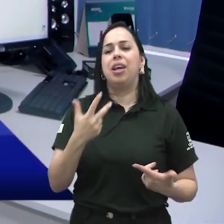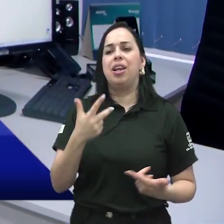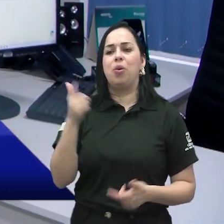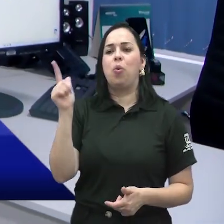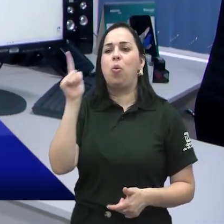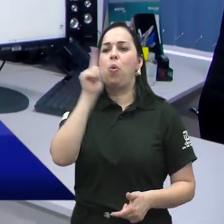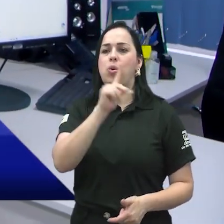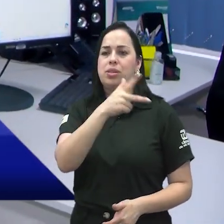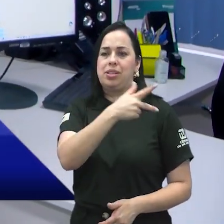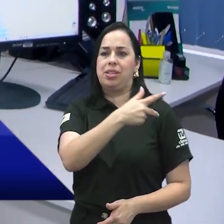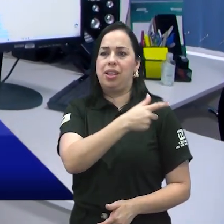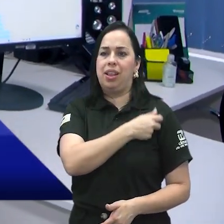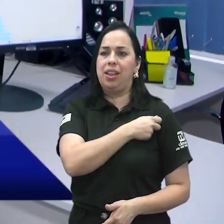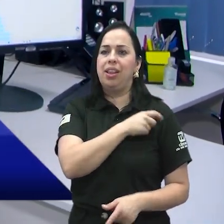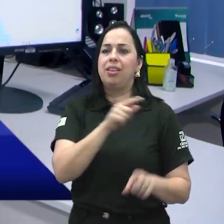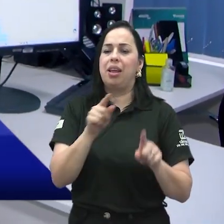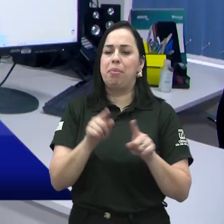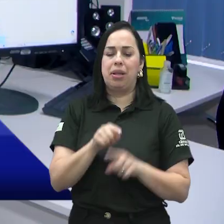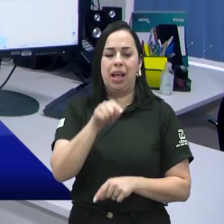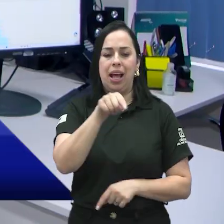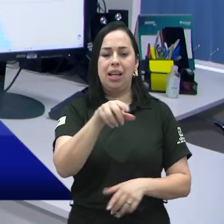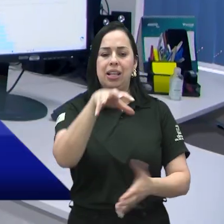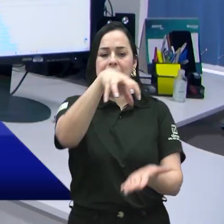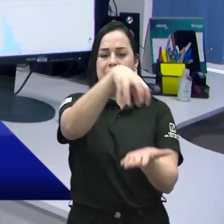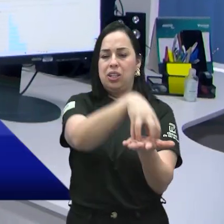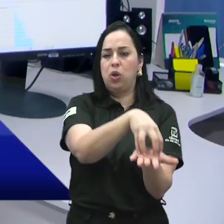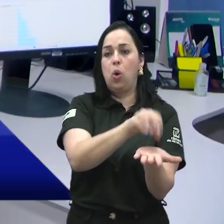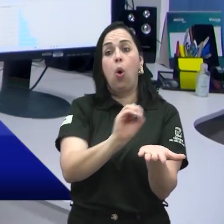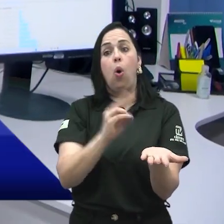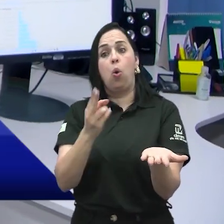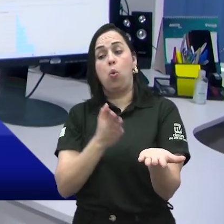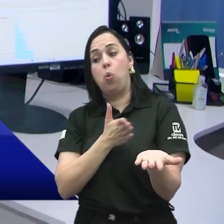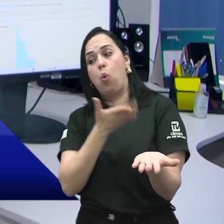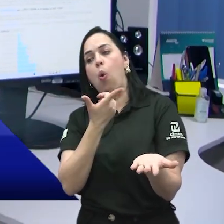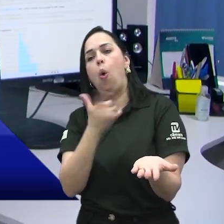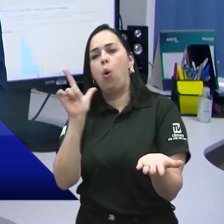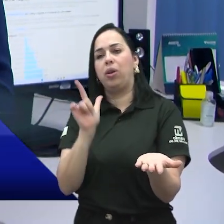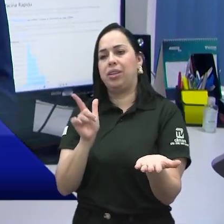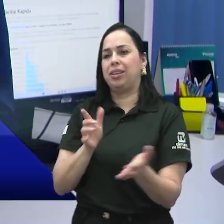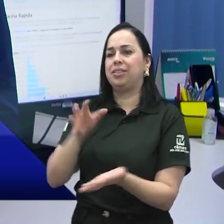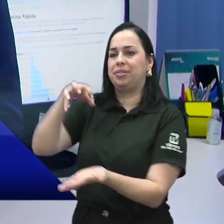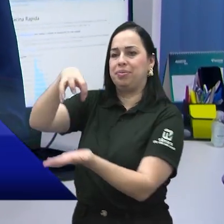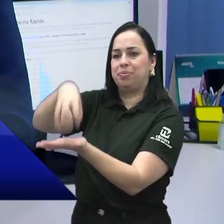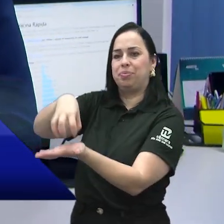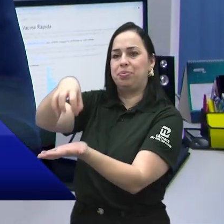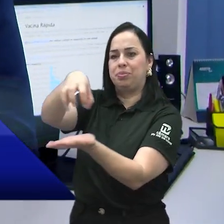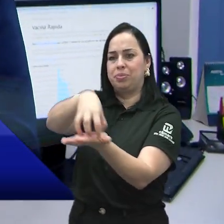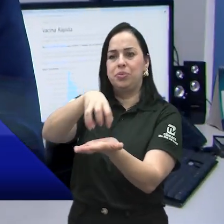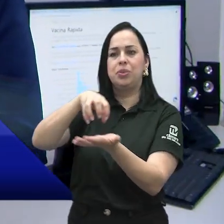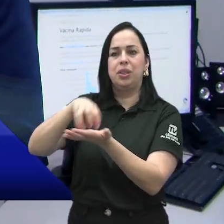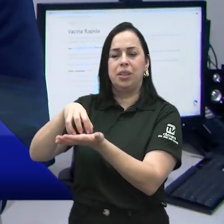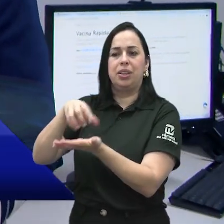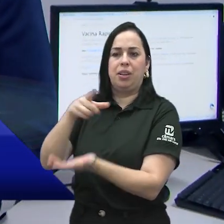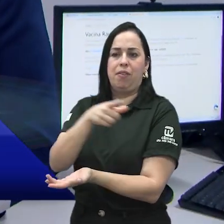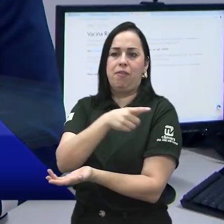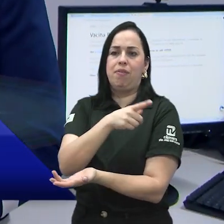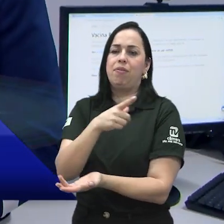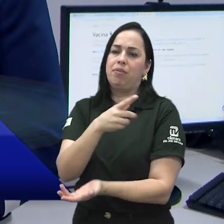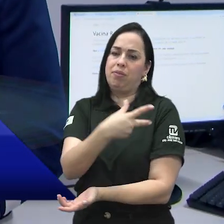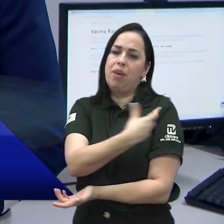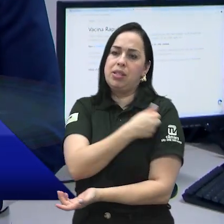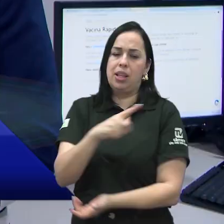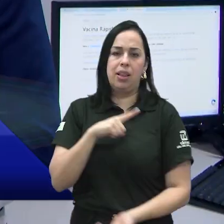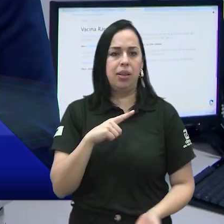consiga acessar as unidades também, além da sua unidade de referência, acessar as unidades onde as vacinas